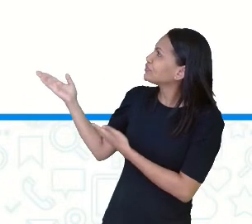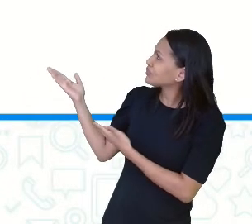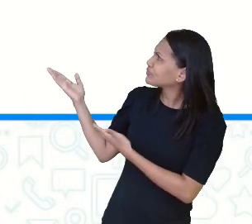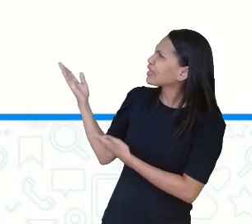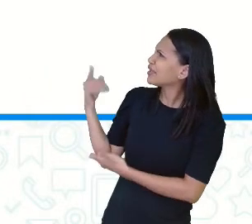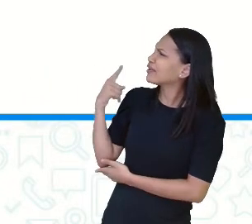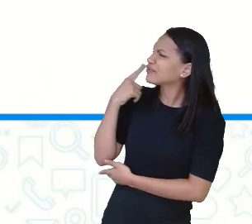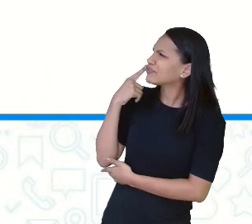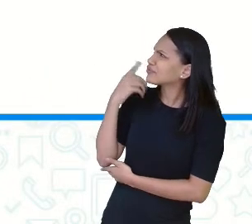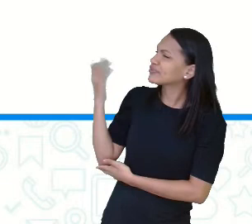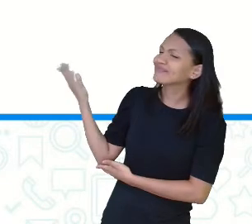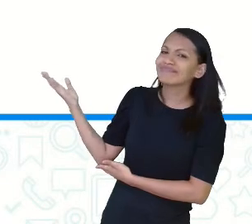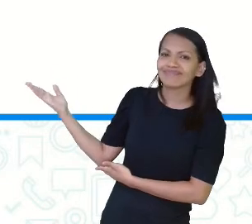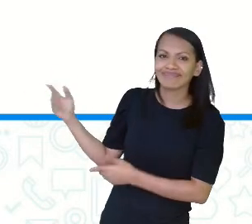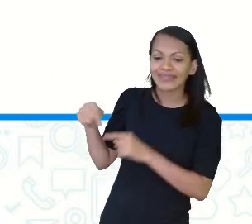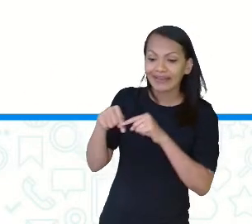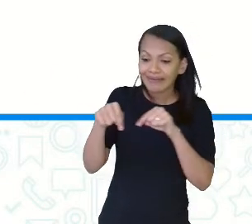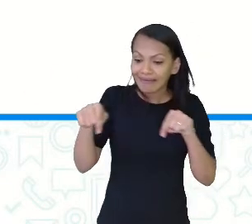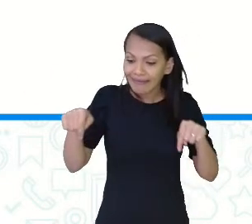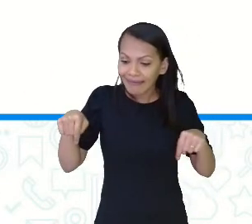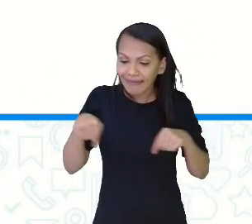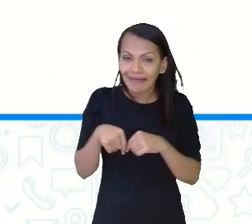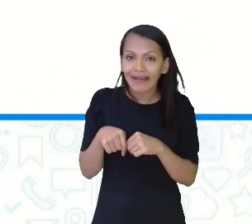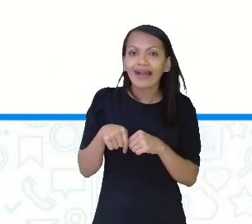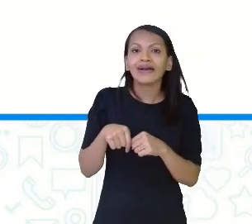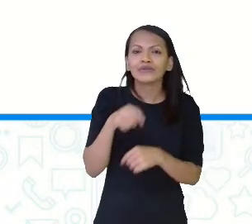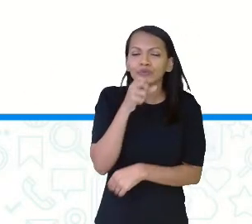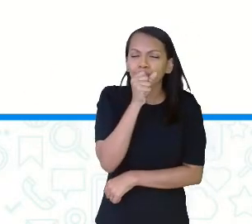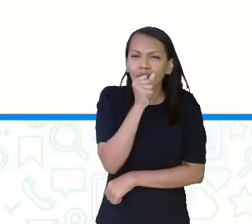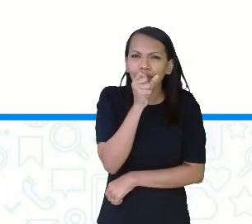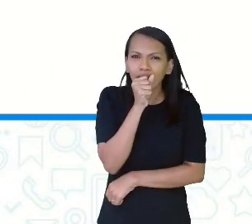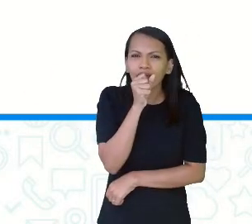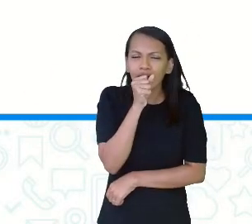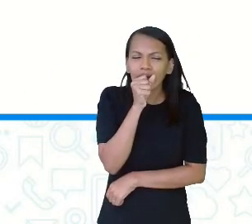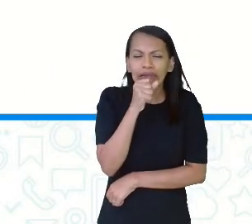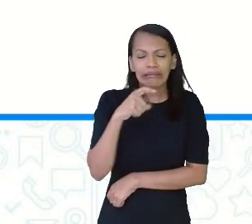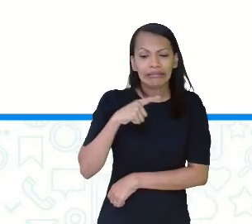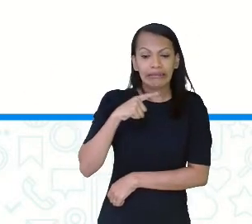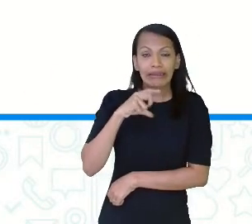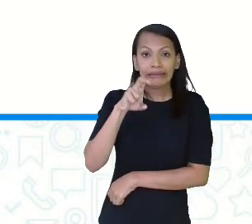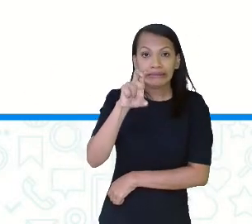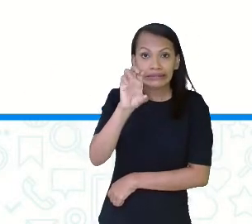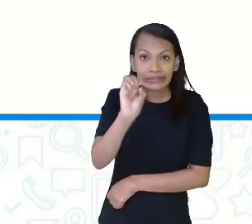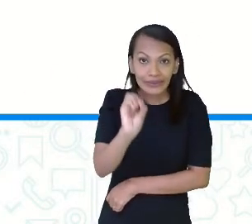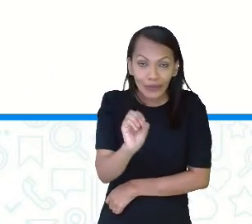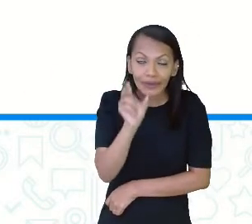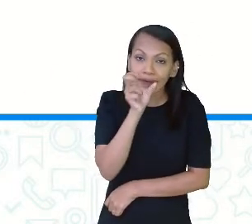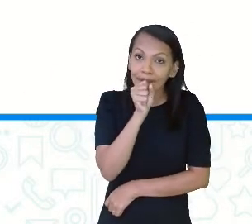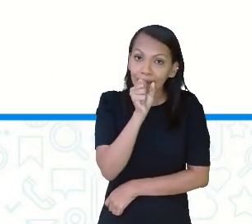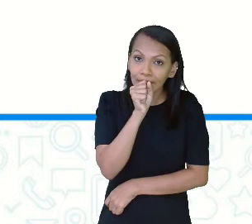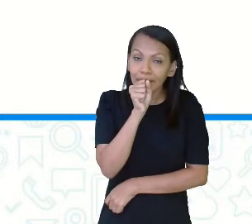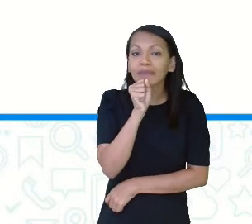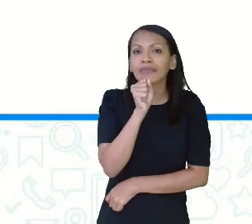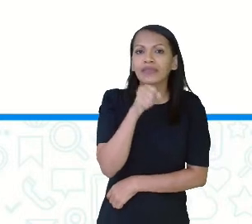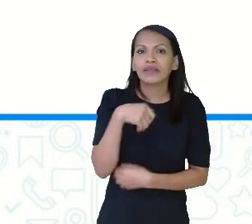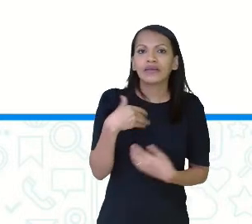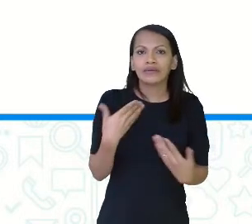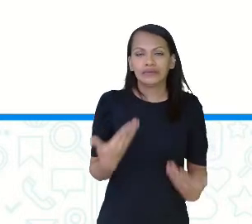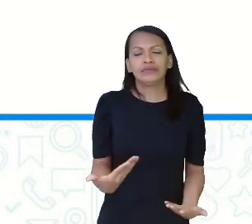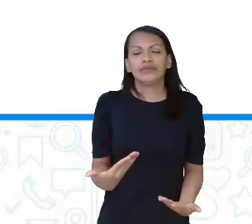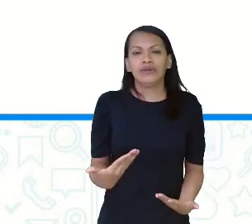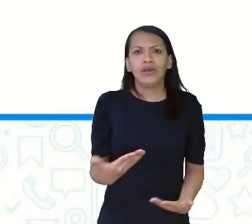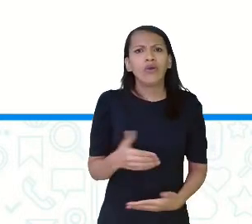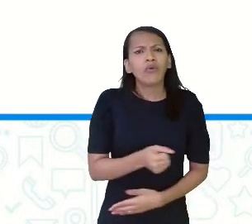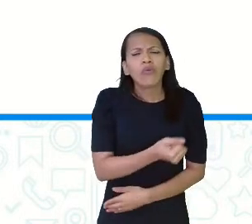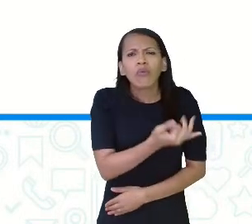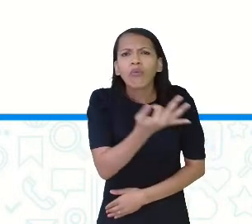laranja. Numa caixa, há 50 laranjas. Quantas laranjas teremos em 6 caixas? Responde